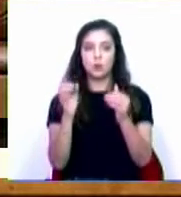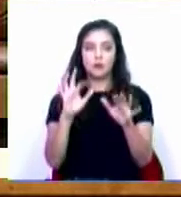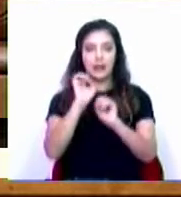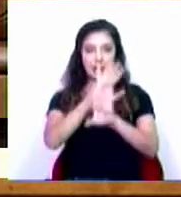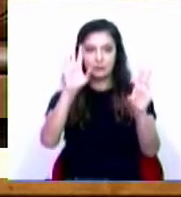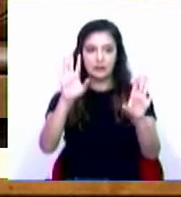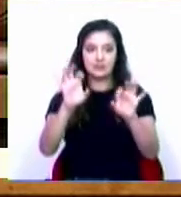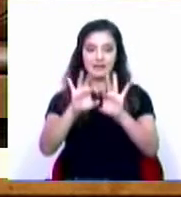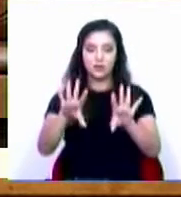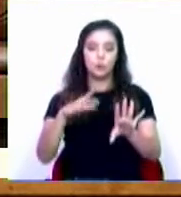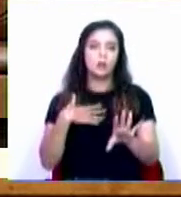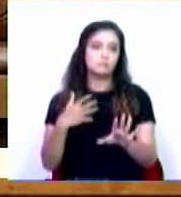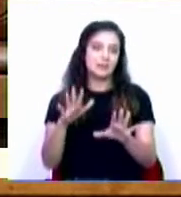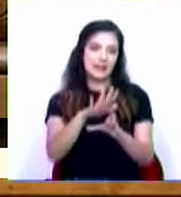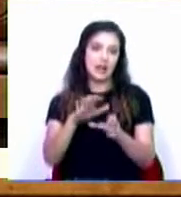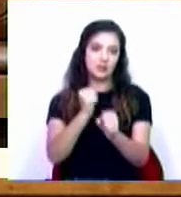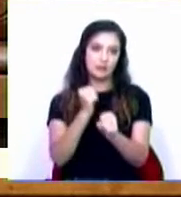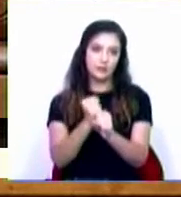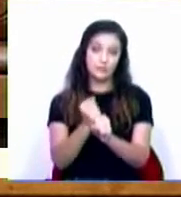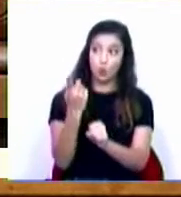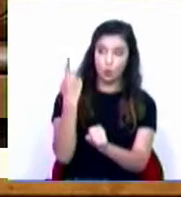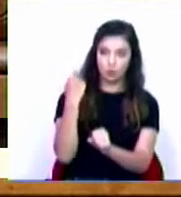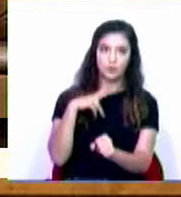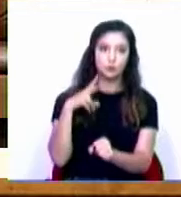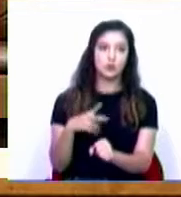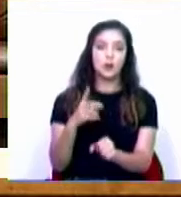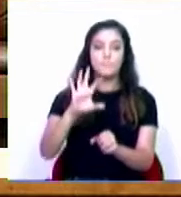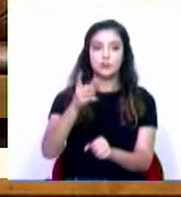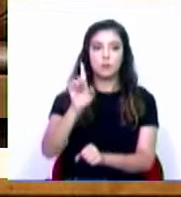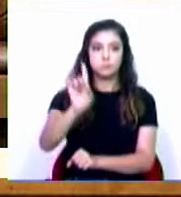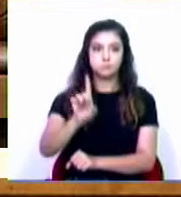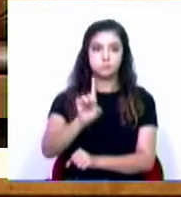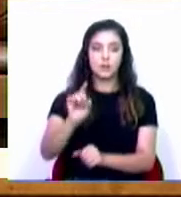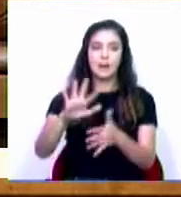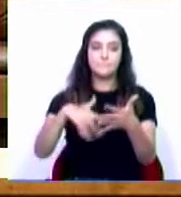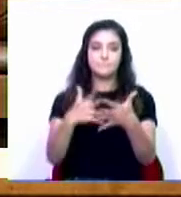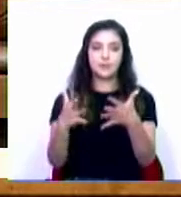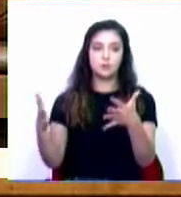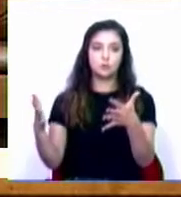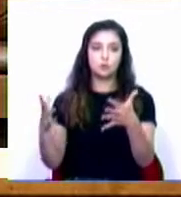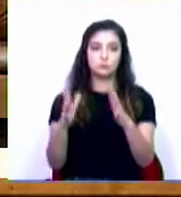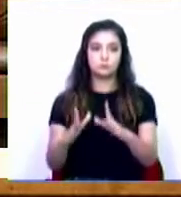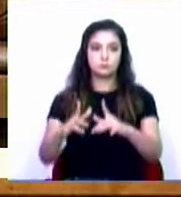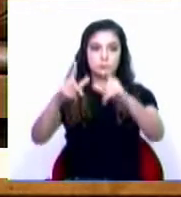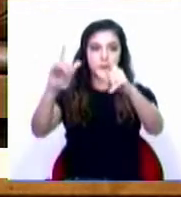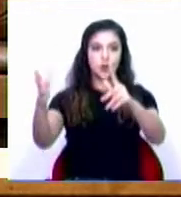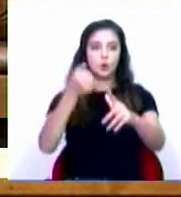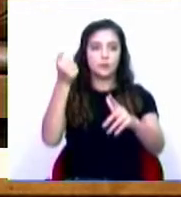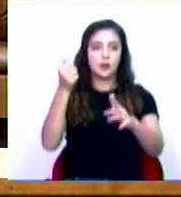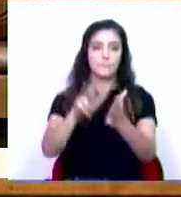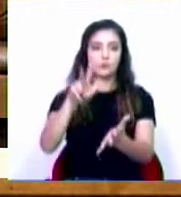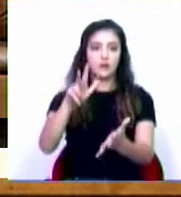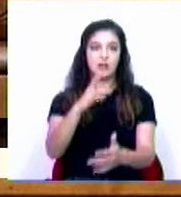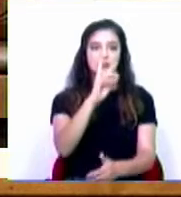na área do emprego. Ontem, Portugal foi o primeiro país a ter o Plano de Recuperação e Resiliência aprovado. Os 13,9 mil milhões